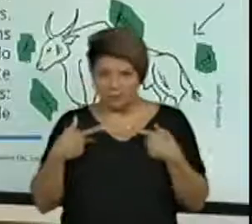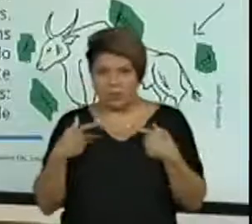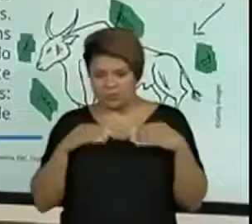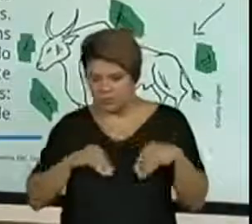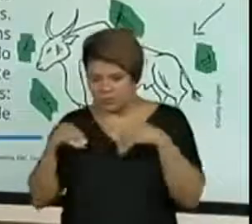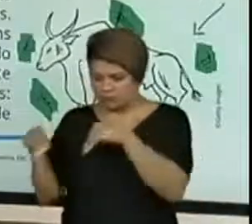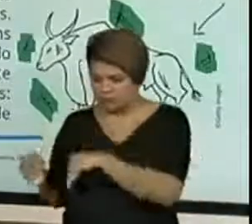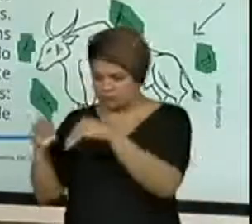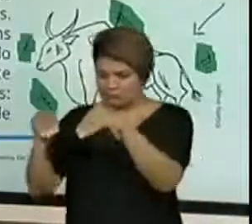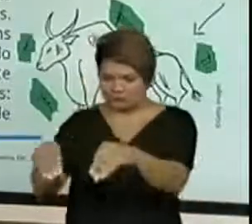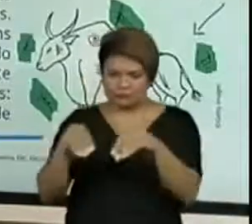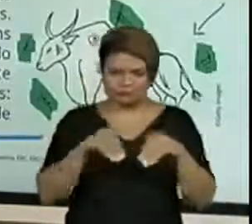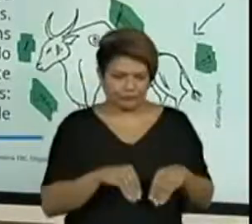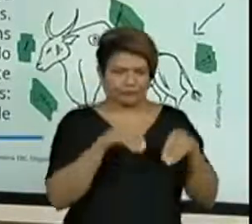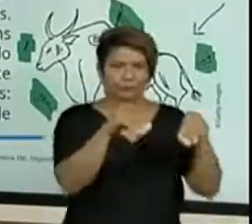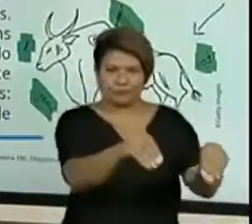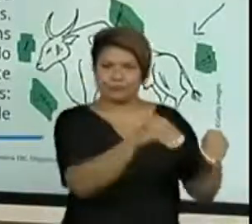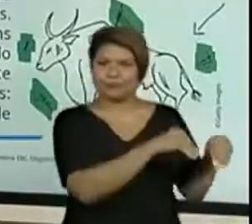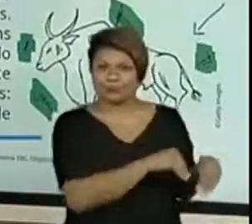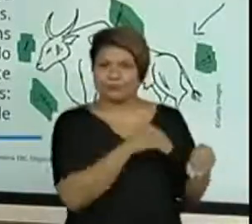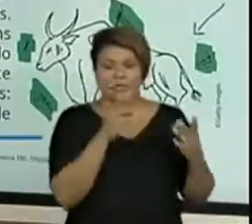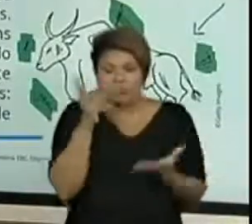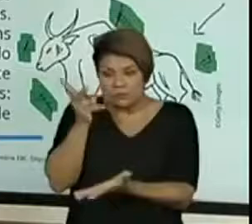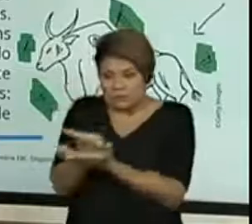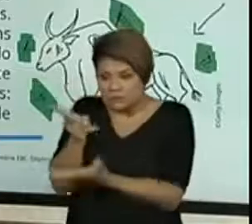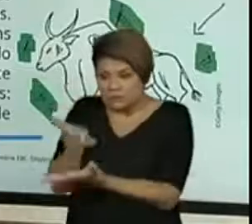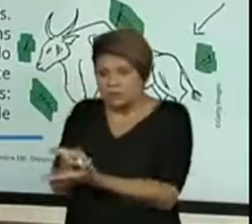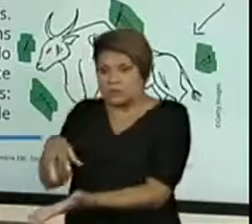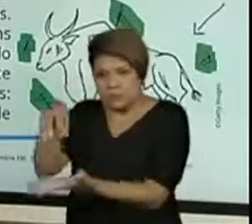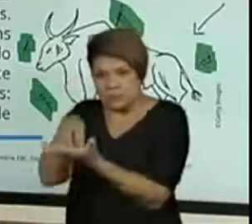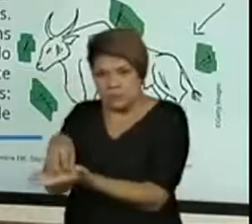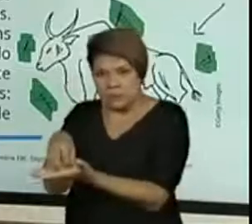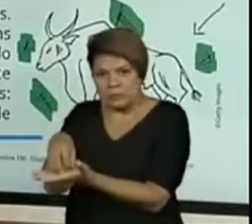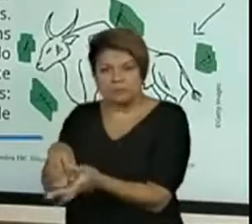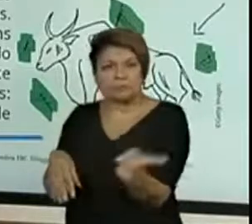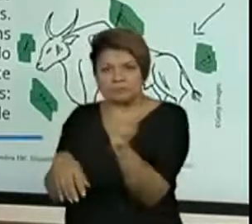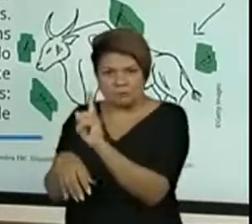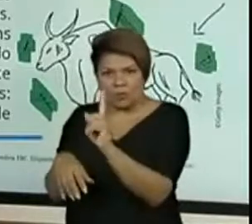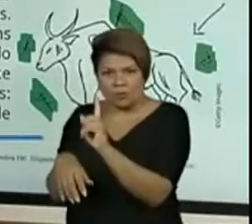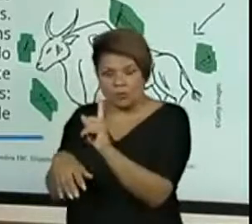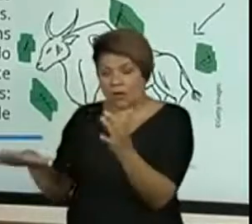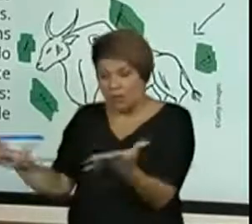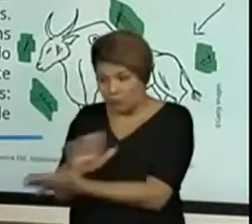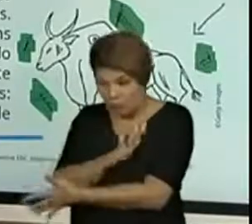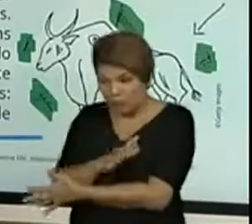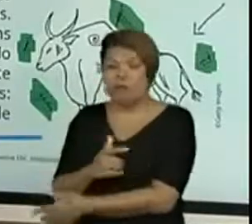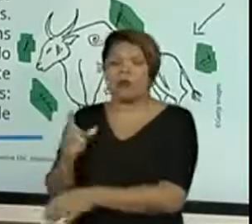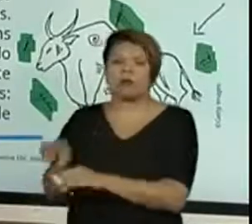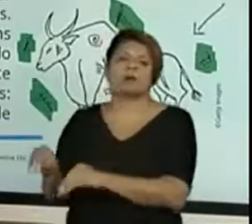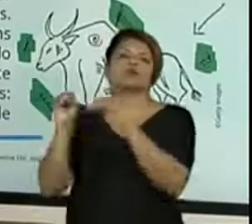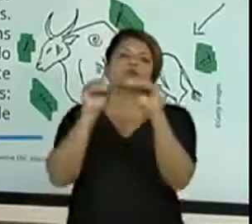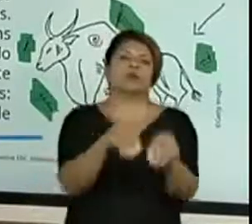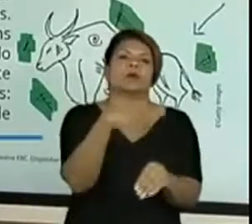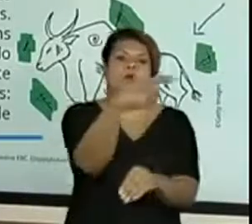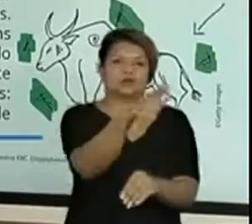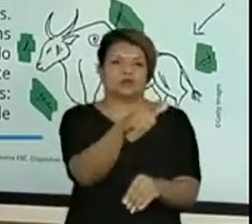ele não vivia em um local fixo. Mas depois, com o processo de